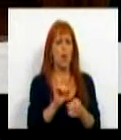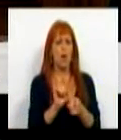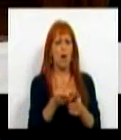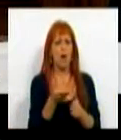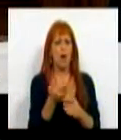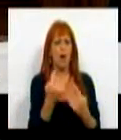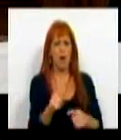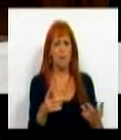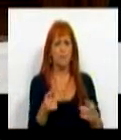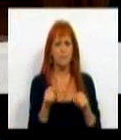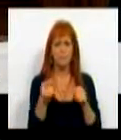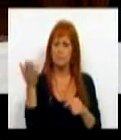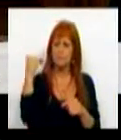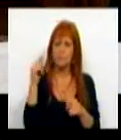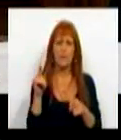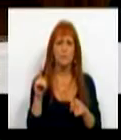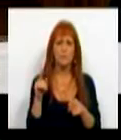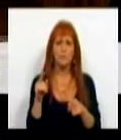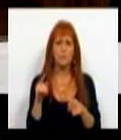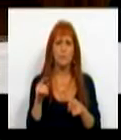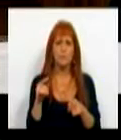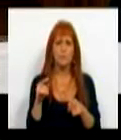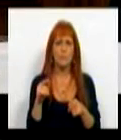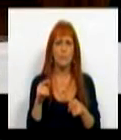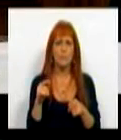capitalizado, que teve uma